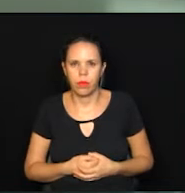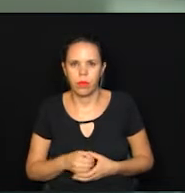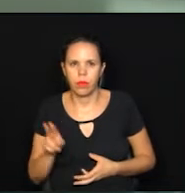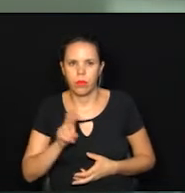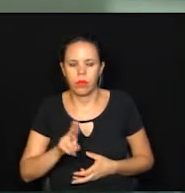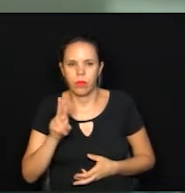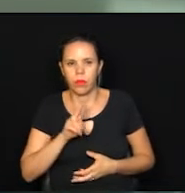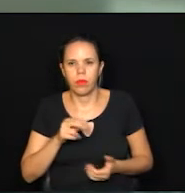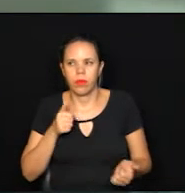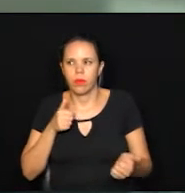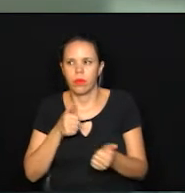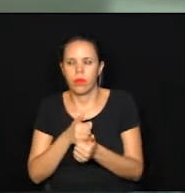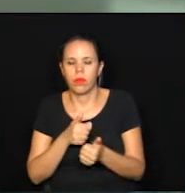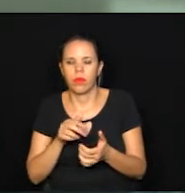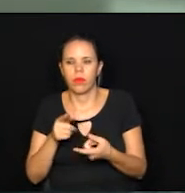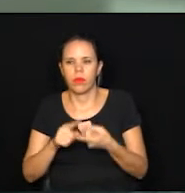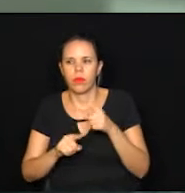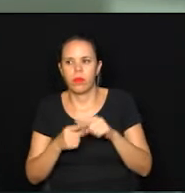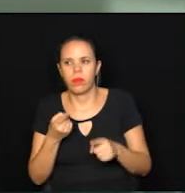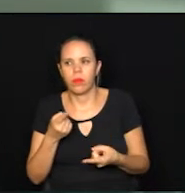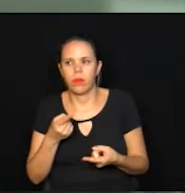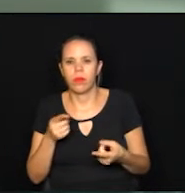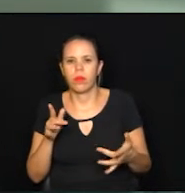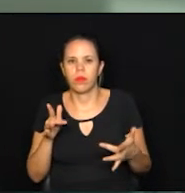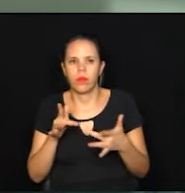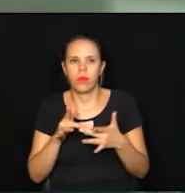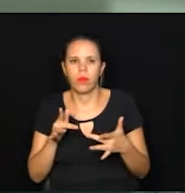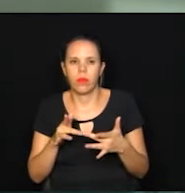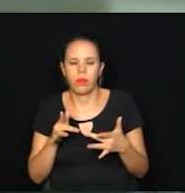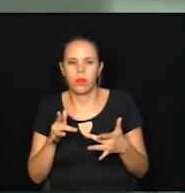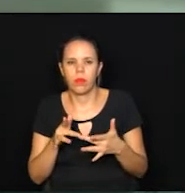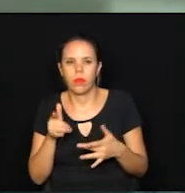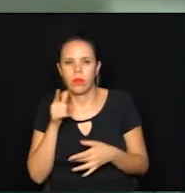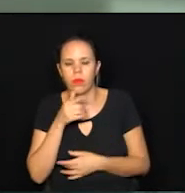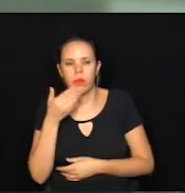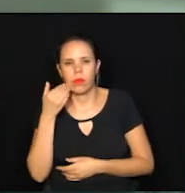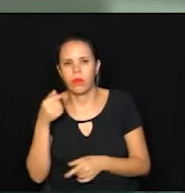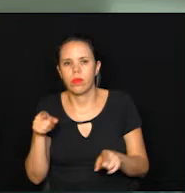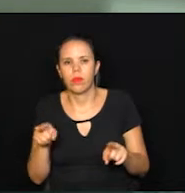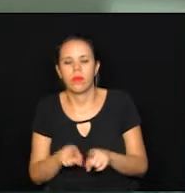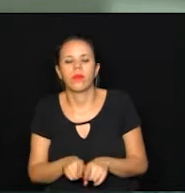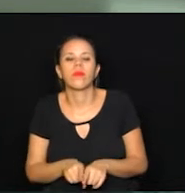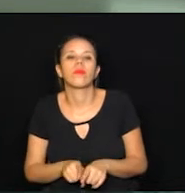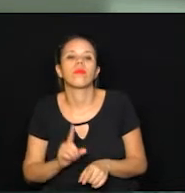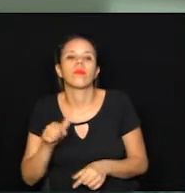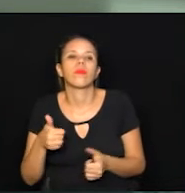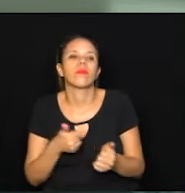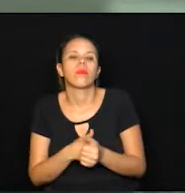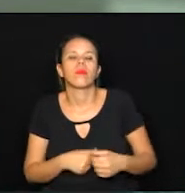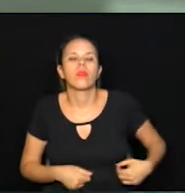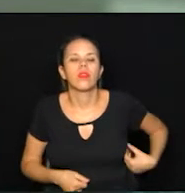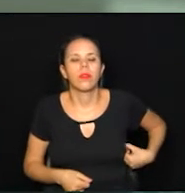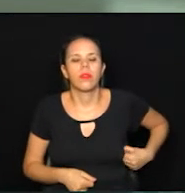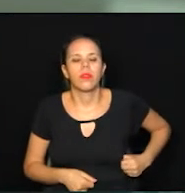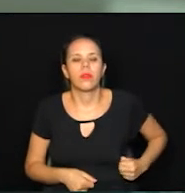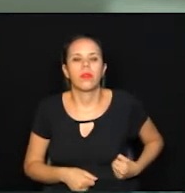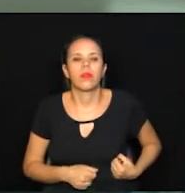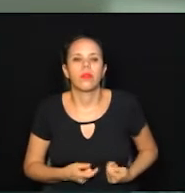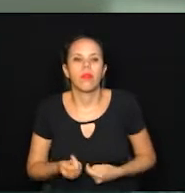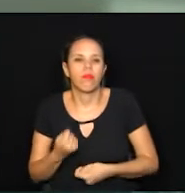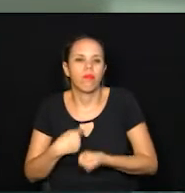usando aproximações, acordos, para também, daqui a pouco,